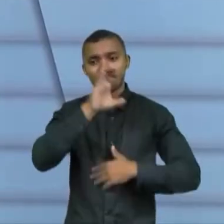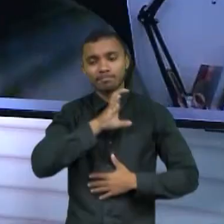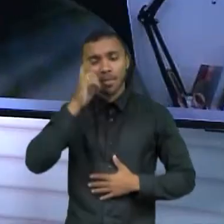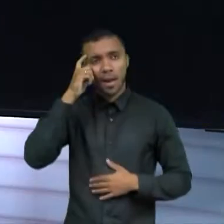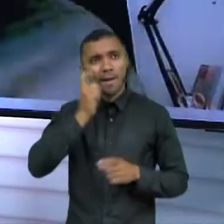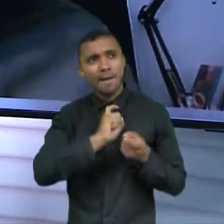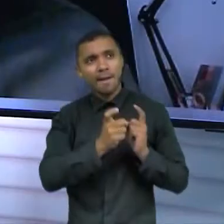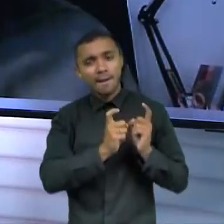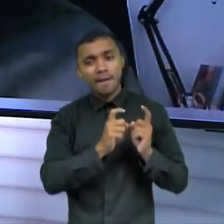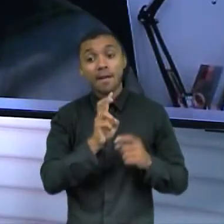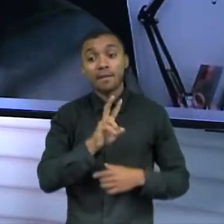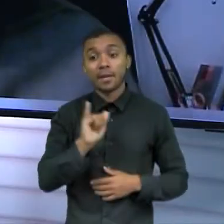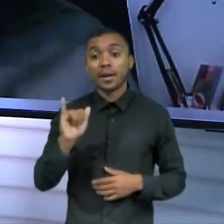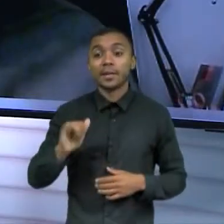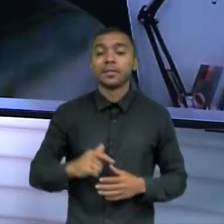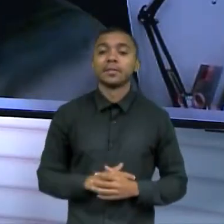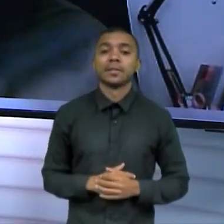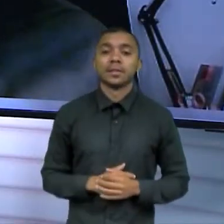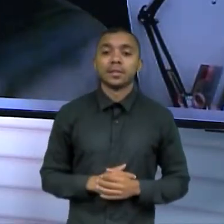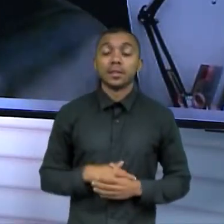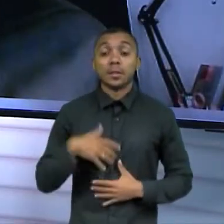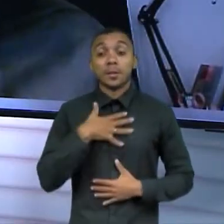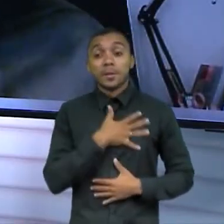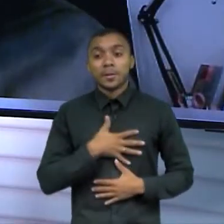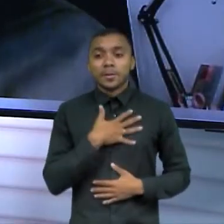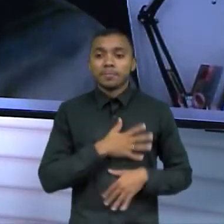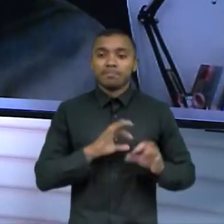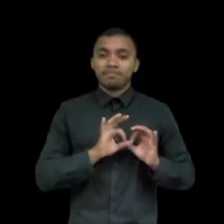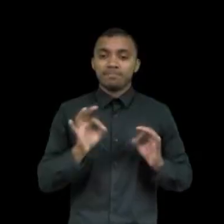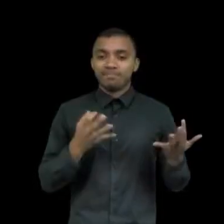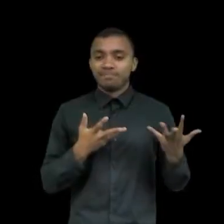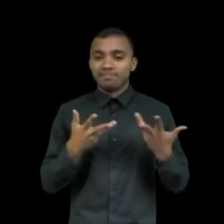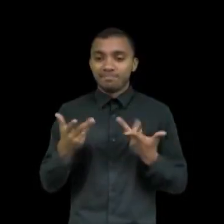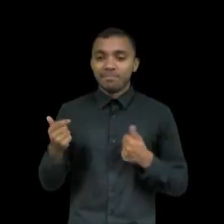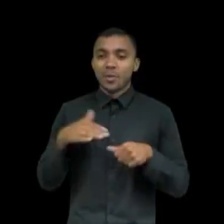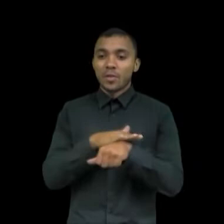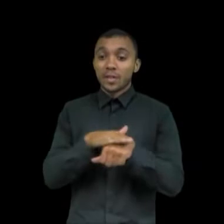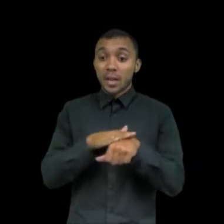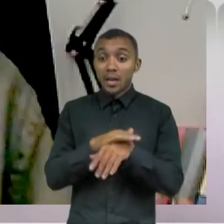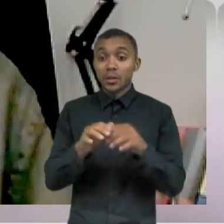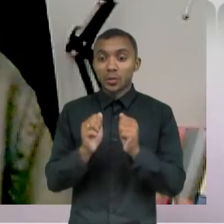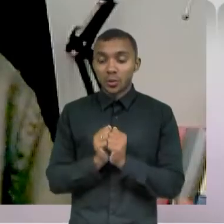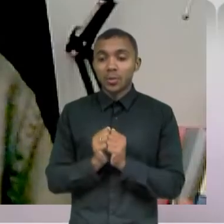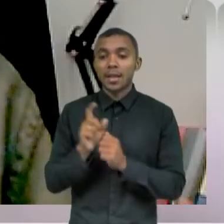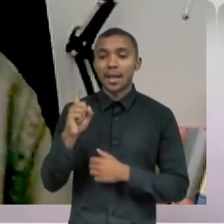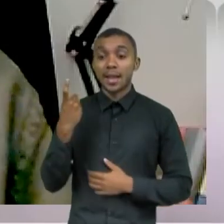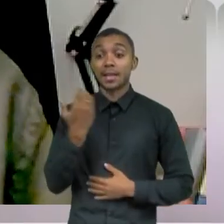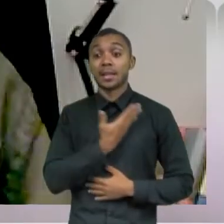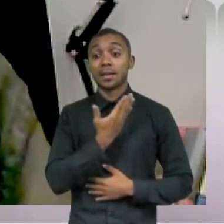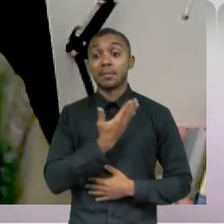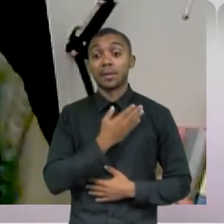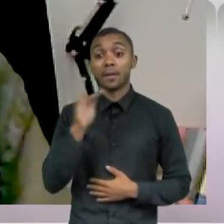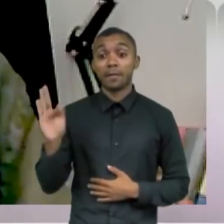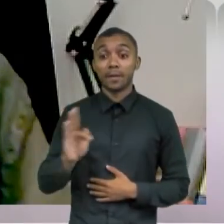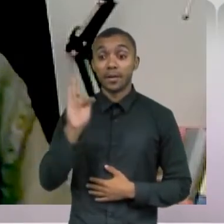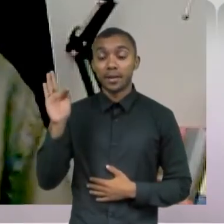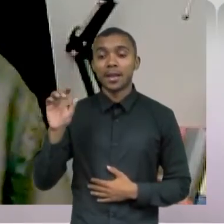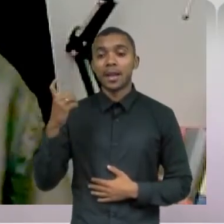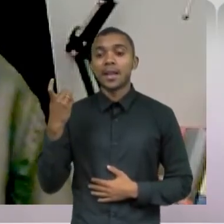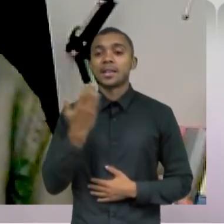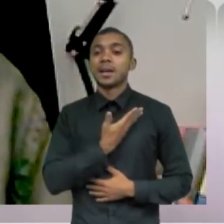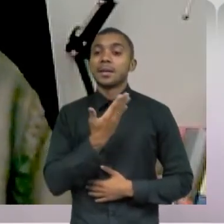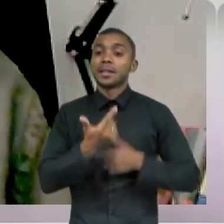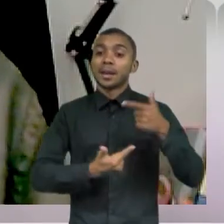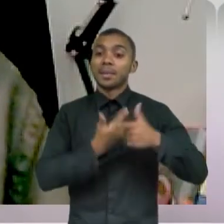Sem dúvida, sem dúvida. Mas olha, foi um prazer enorme conversar contigo, repito, meu ex-colega de faculdade, meu ex-colega de